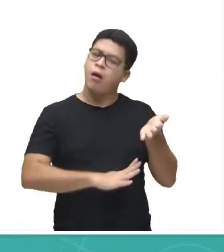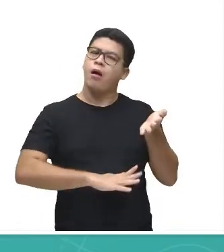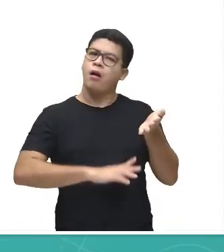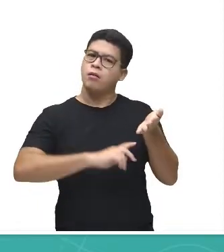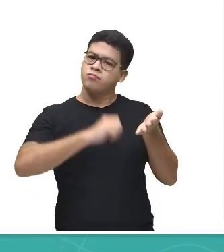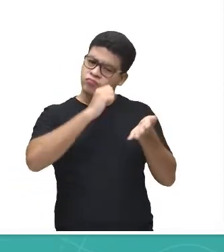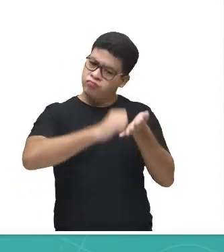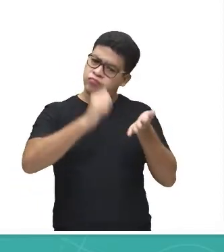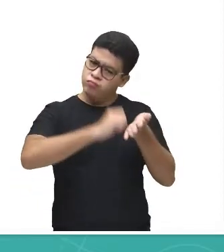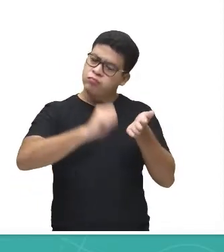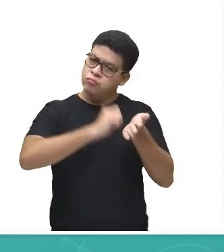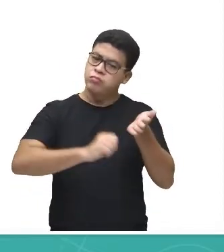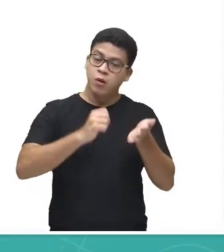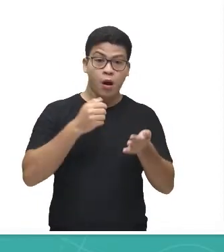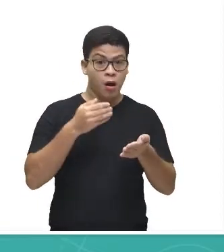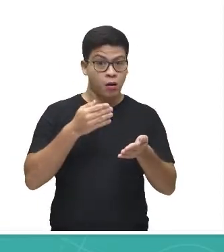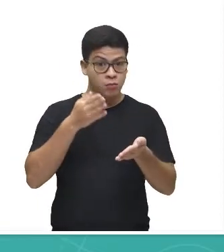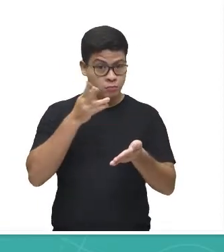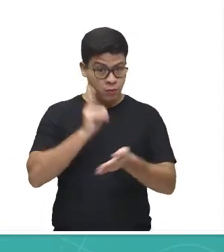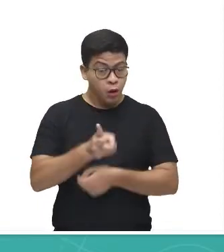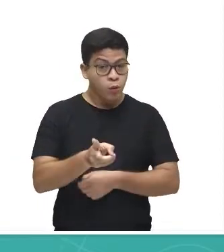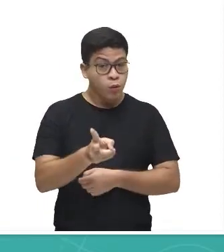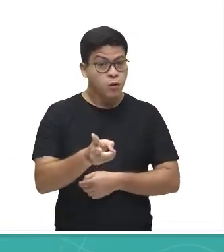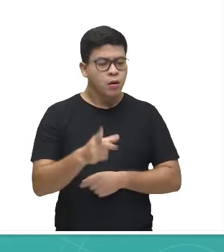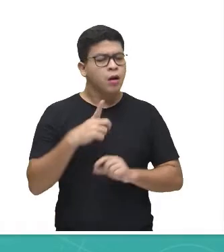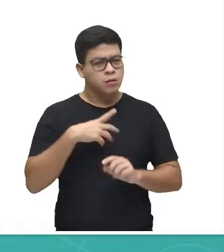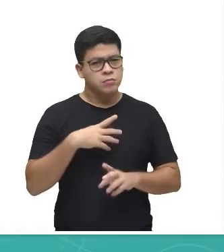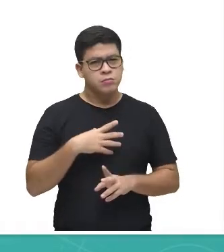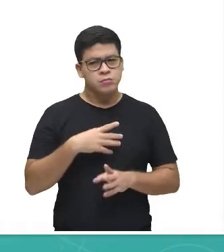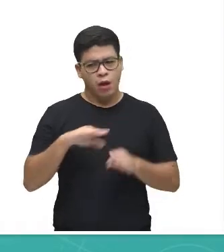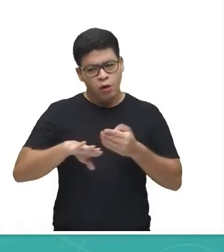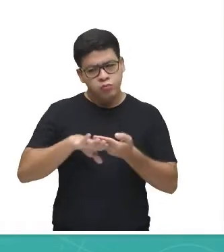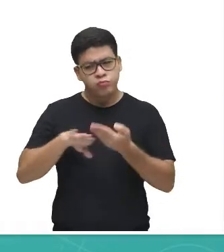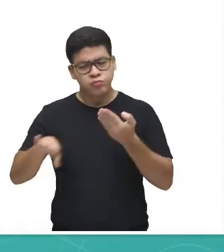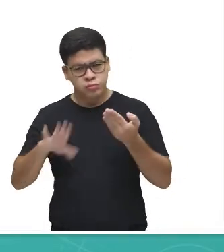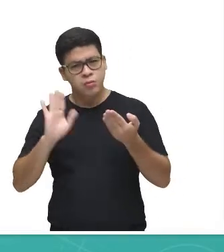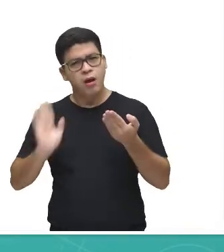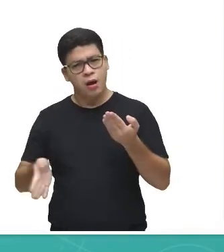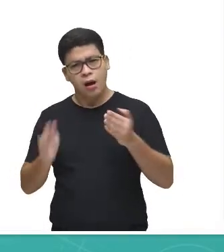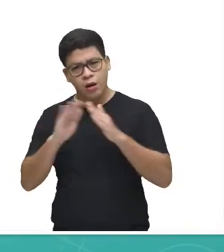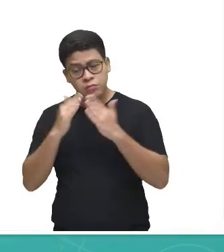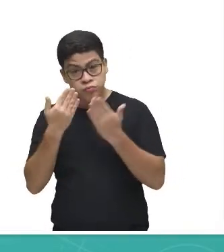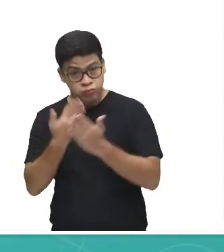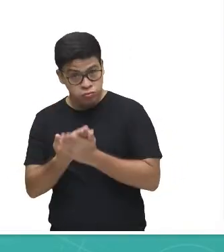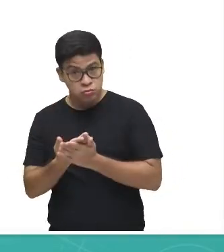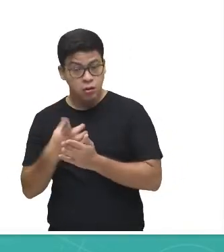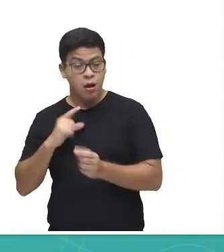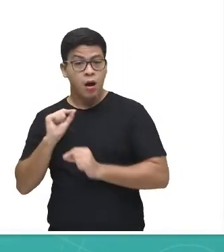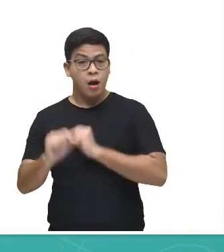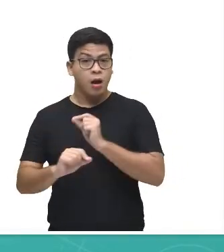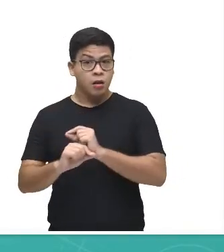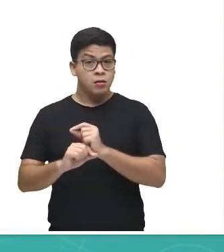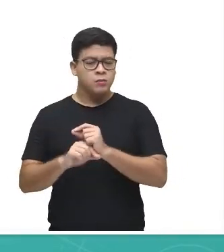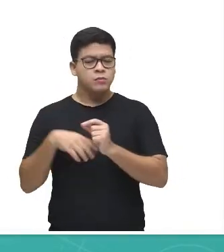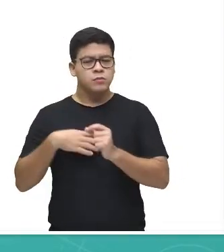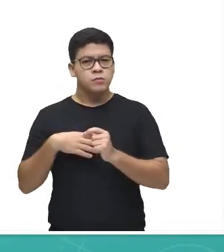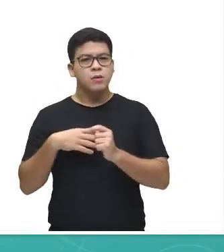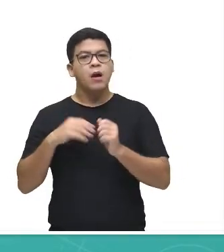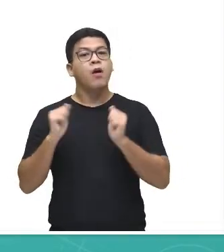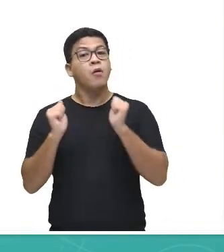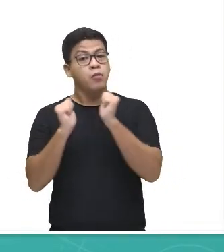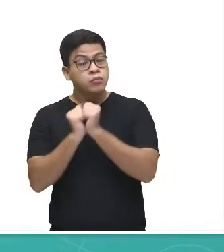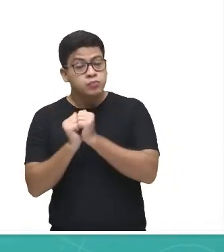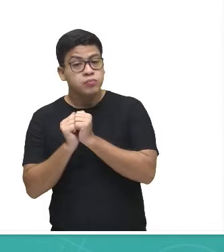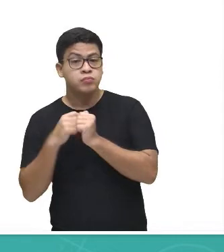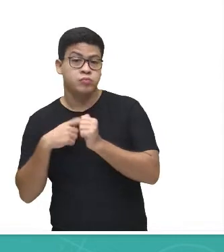continuar os teus estudos, tá? Principalmente para você que já está há algum tempo fora da sala de aula. Nós estamos aqui no EJA, quinta fase, né? Então o